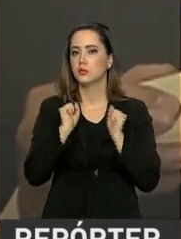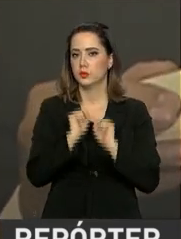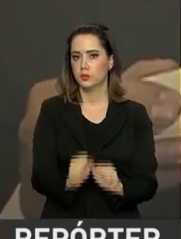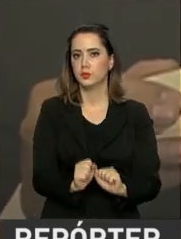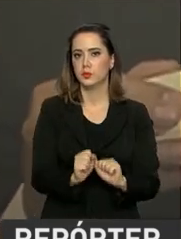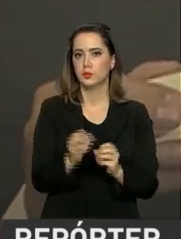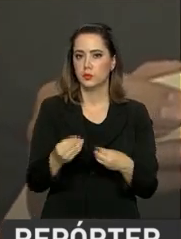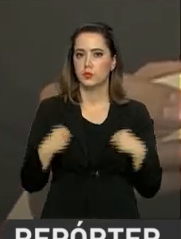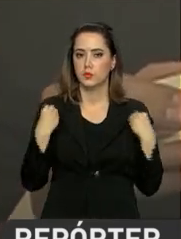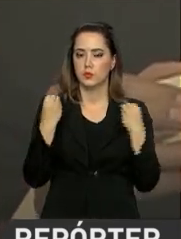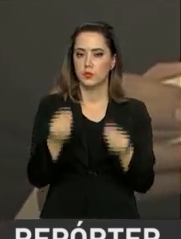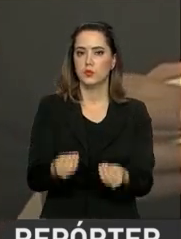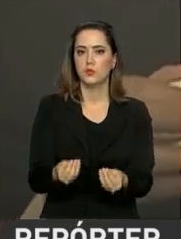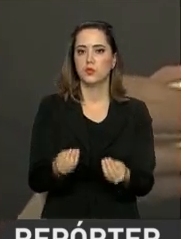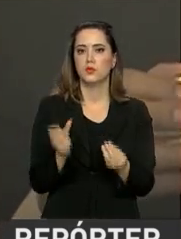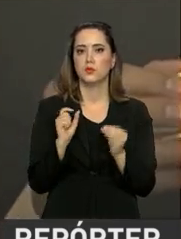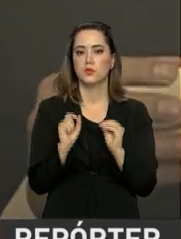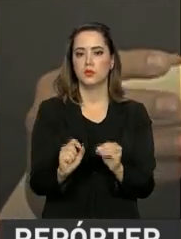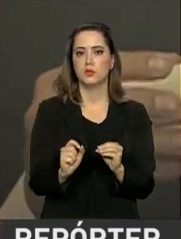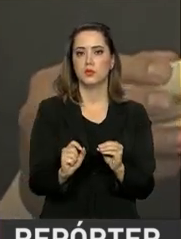garantir aqueles